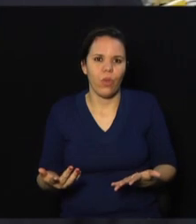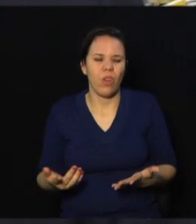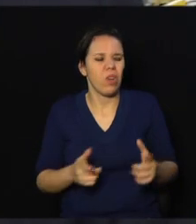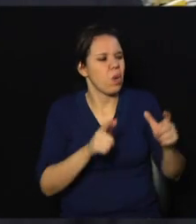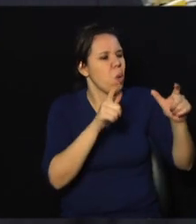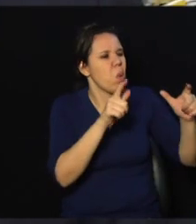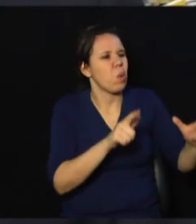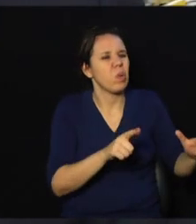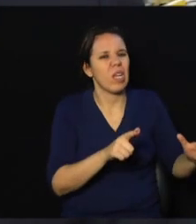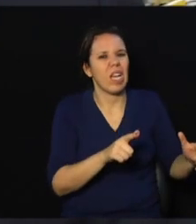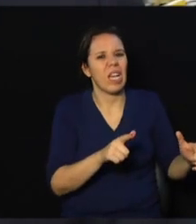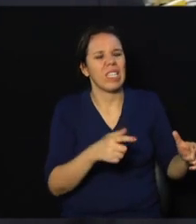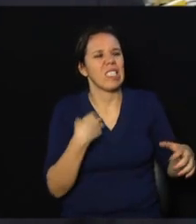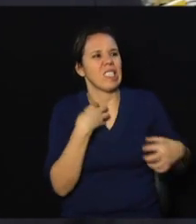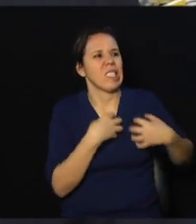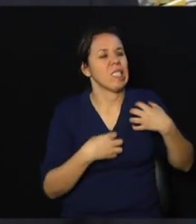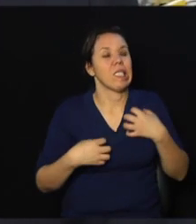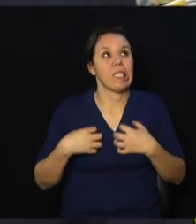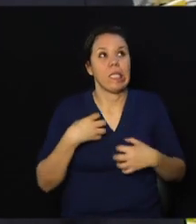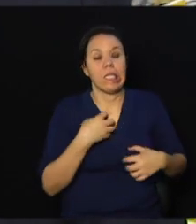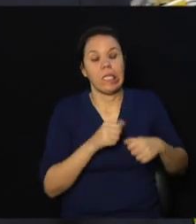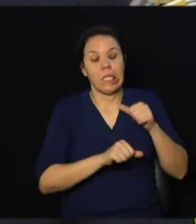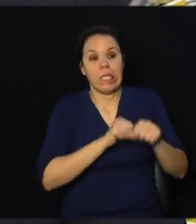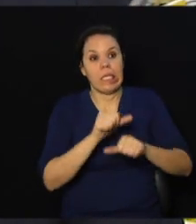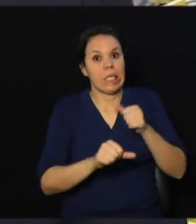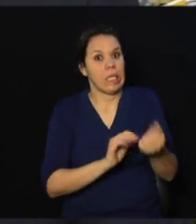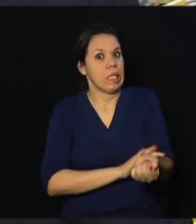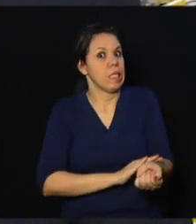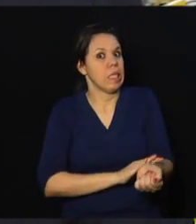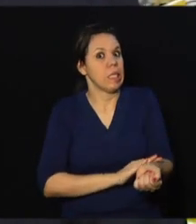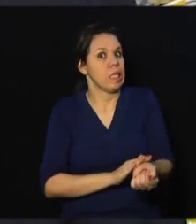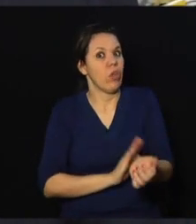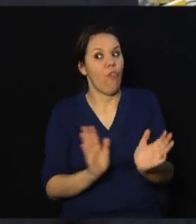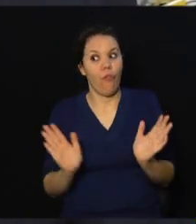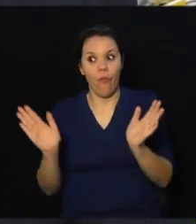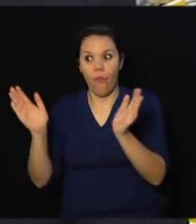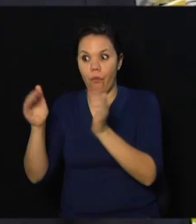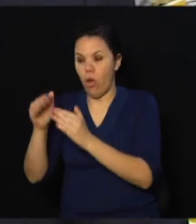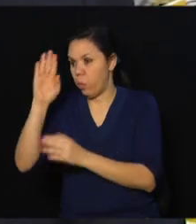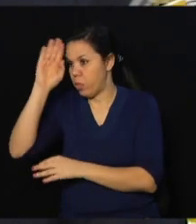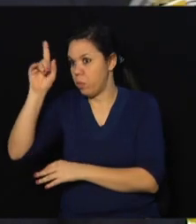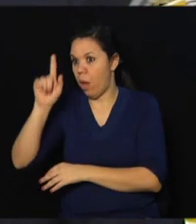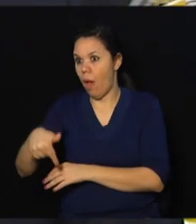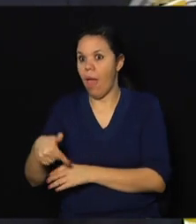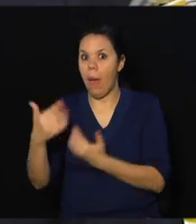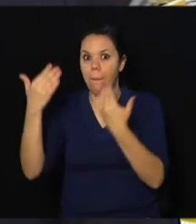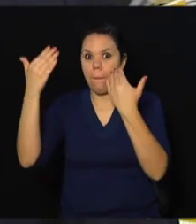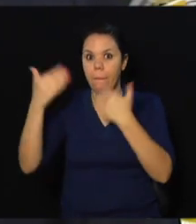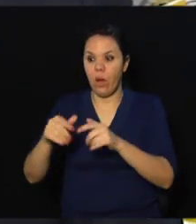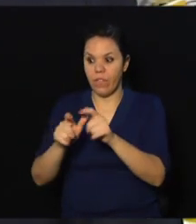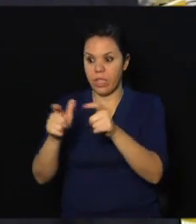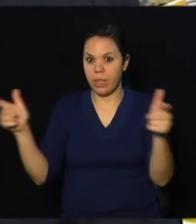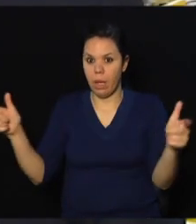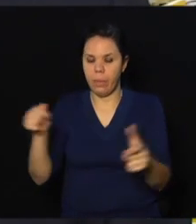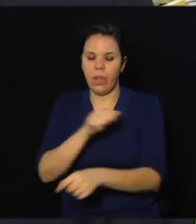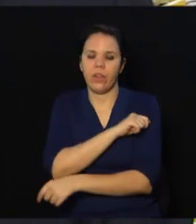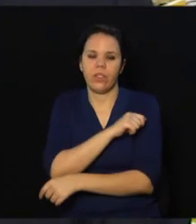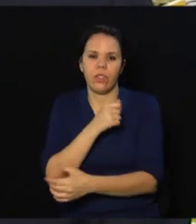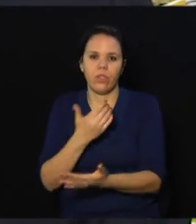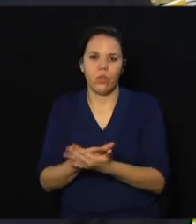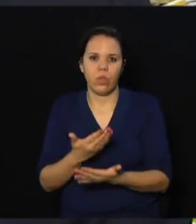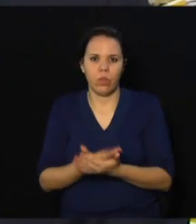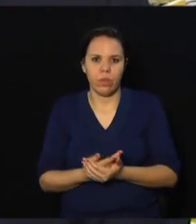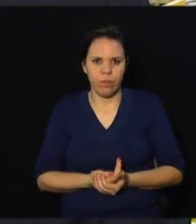gerar o estresse. Né? Porque o foco principal da maioria dos estudantes é a prova. A prova é